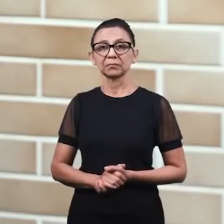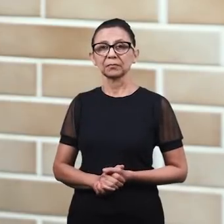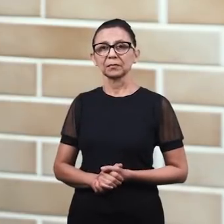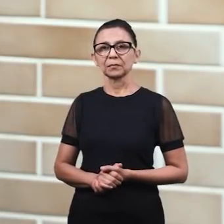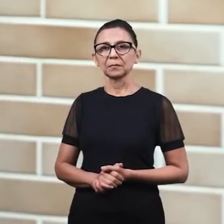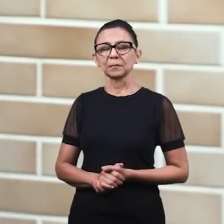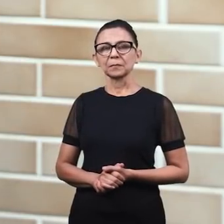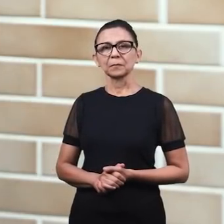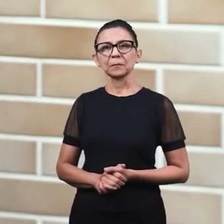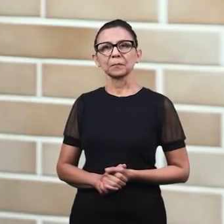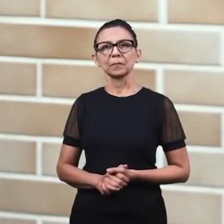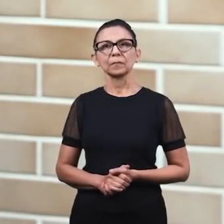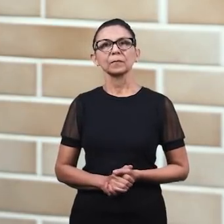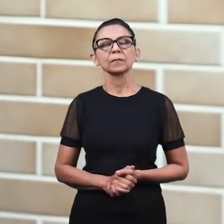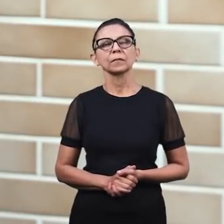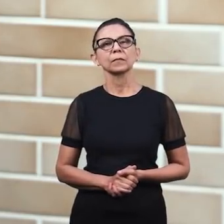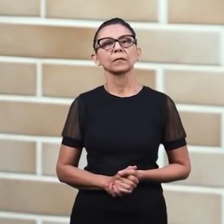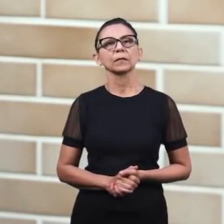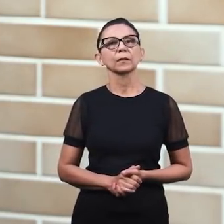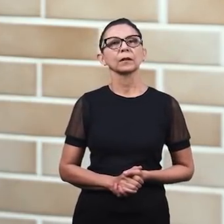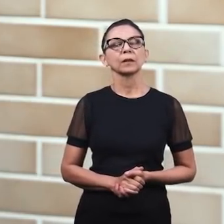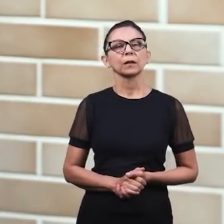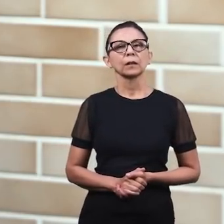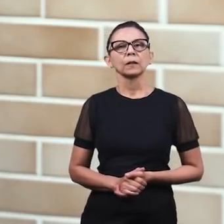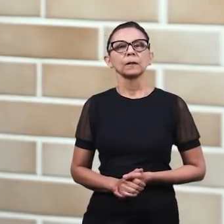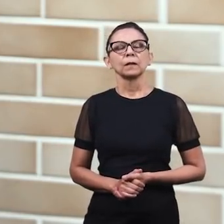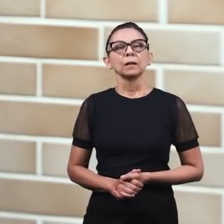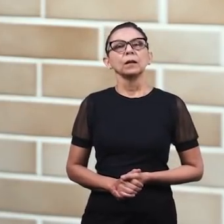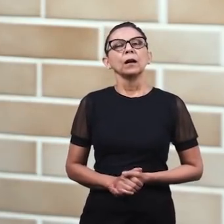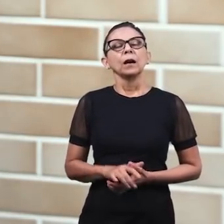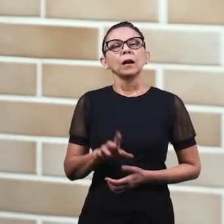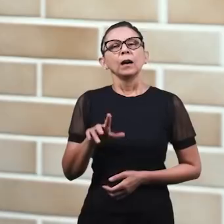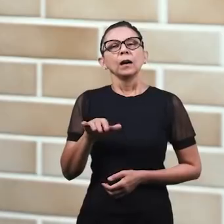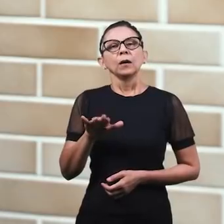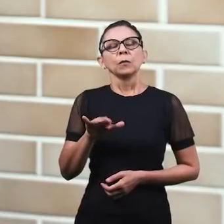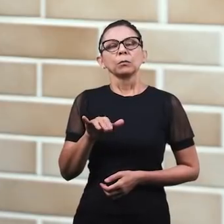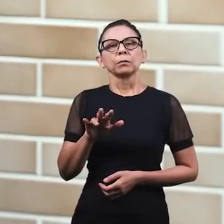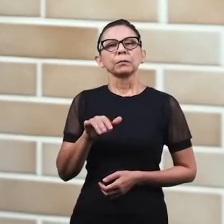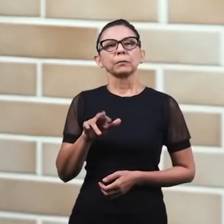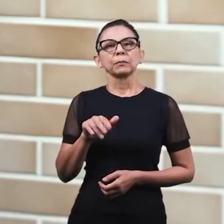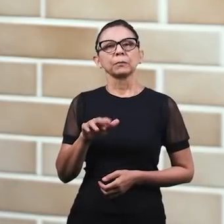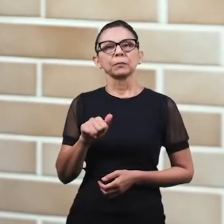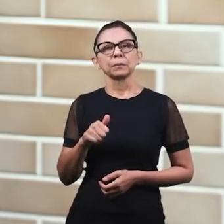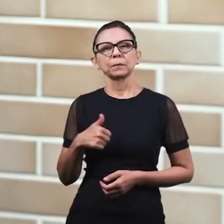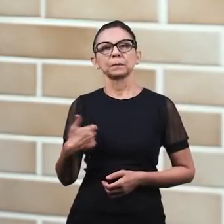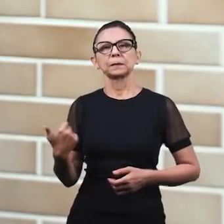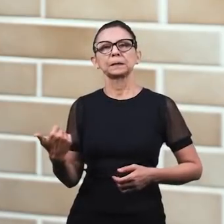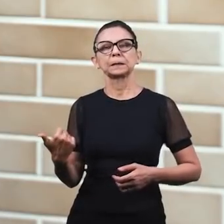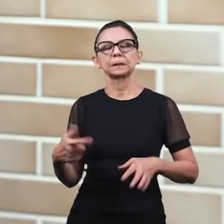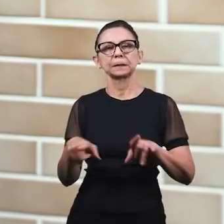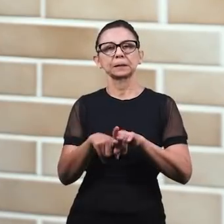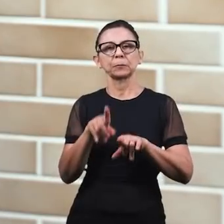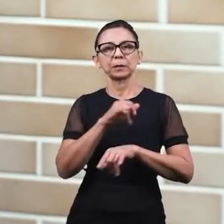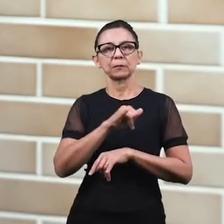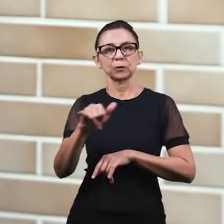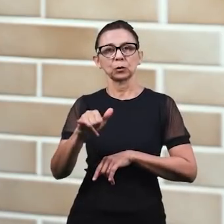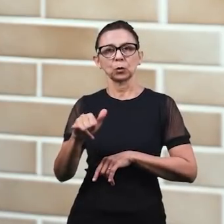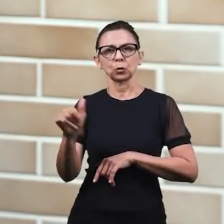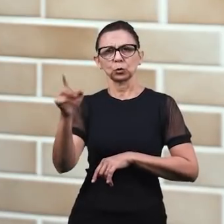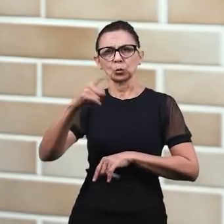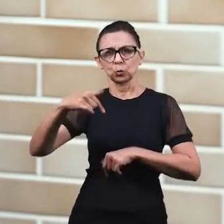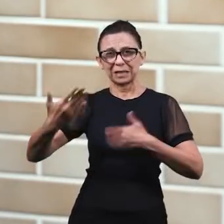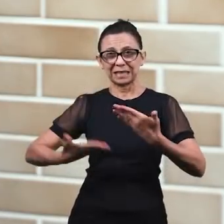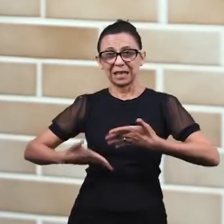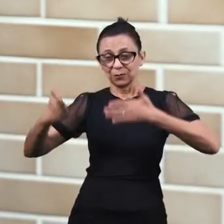irmão é membro ali da igreja, e o que é notável é que os irmãos da igreja fiel não